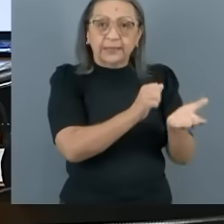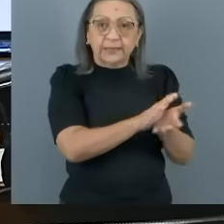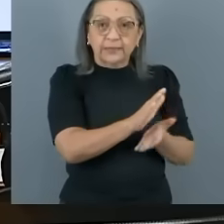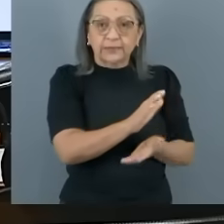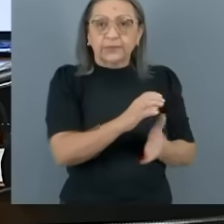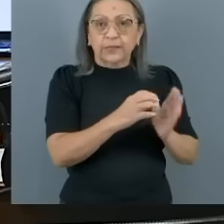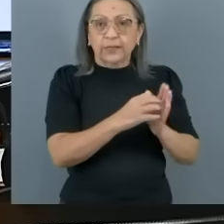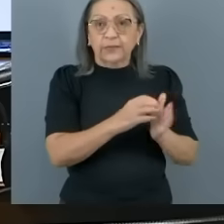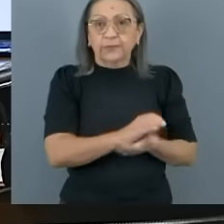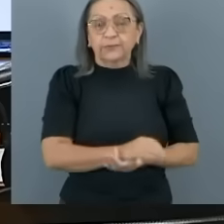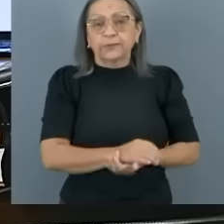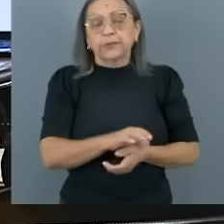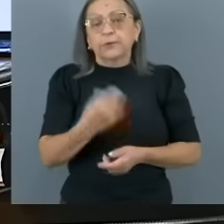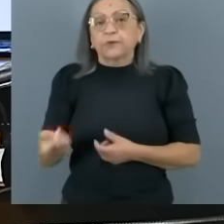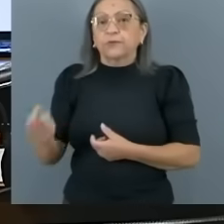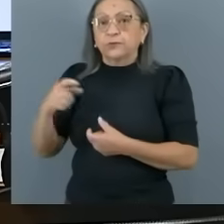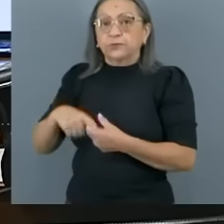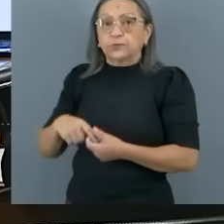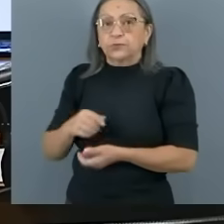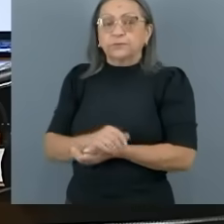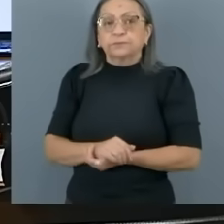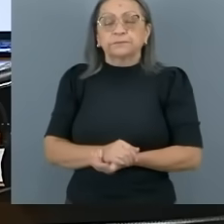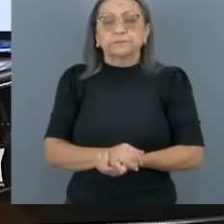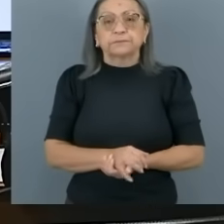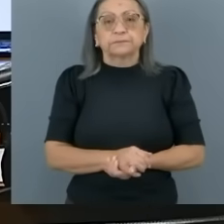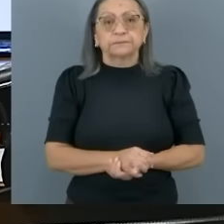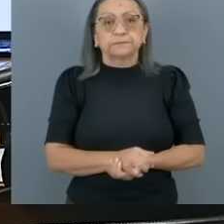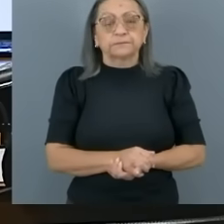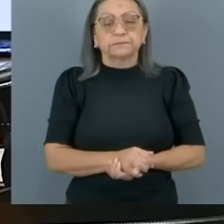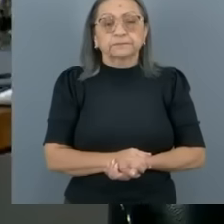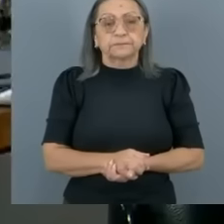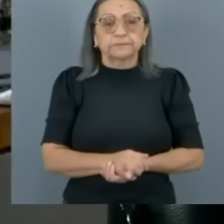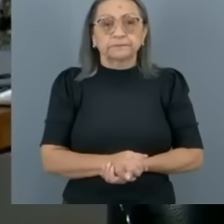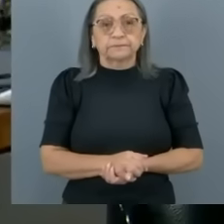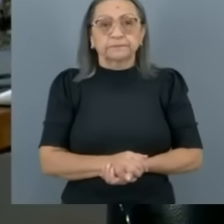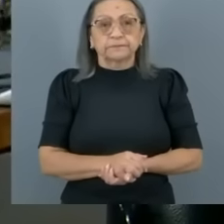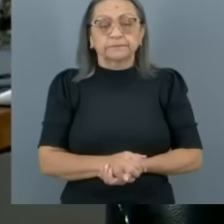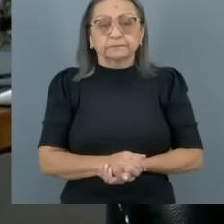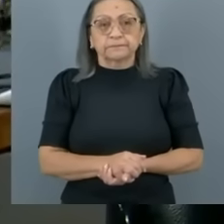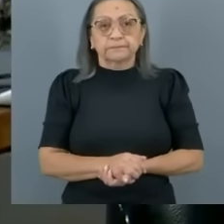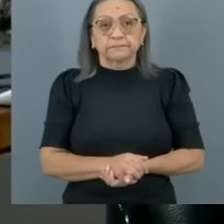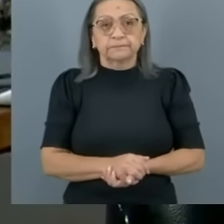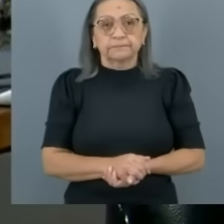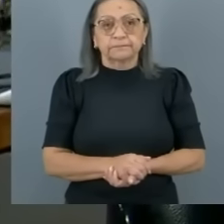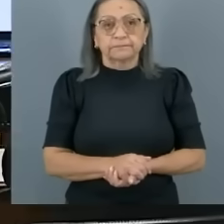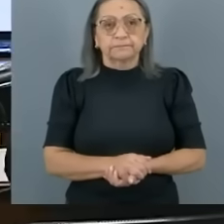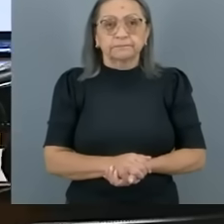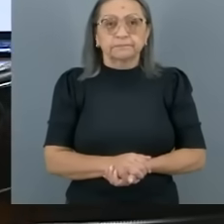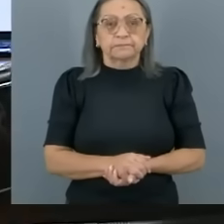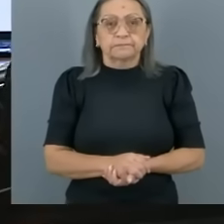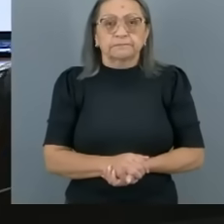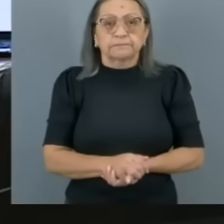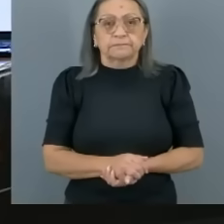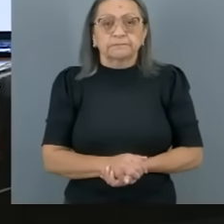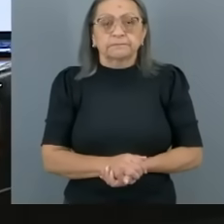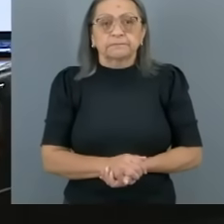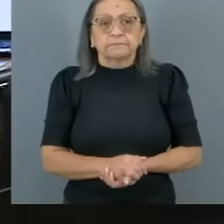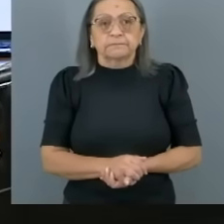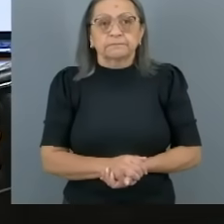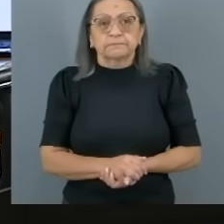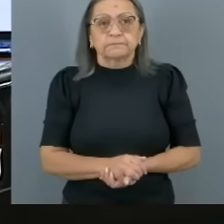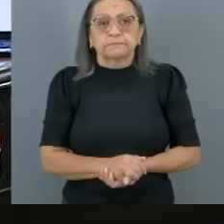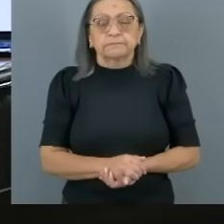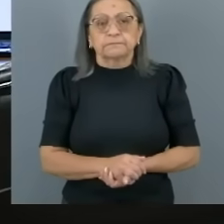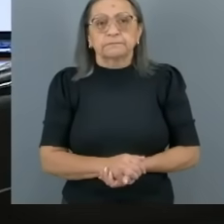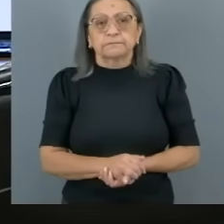Excelência, Excelência, infelizmente, por gentileza, o senhor Vossa Excelência retira o que disse. Então, Retira o que disse. eu vou... Conto por quê? E ela tem